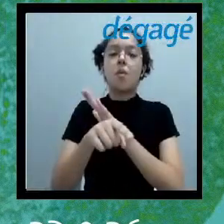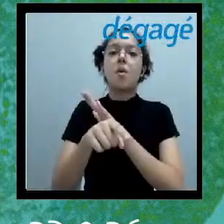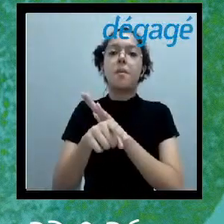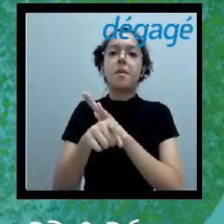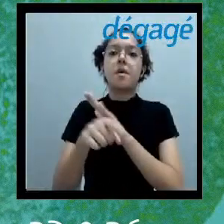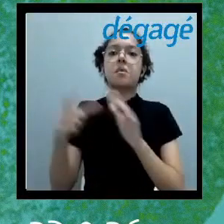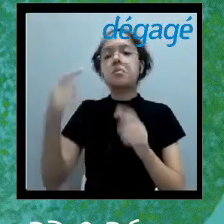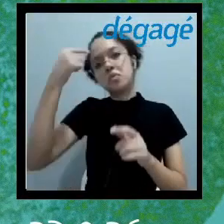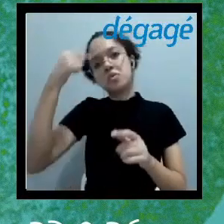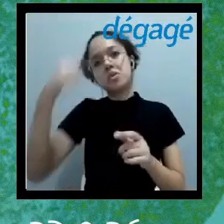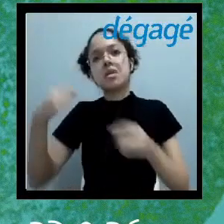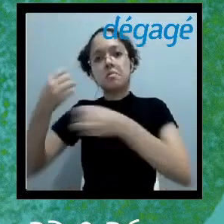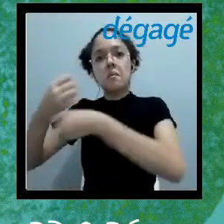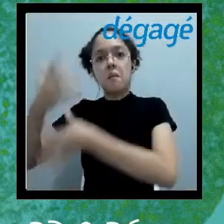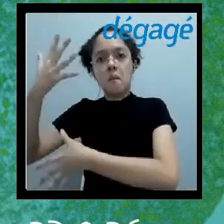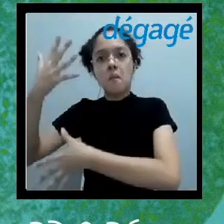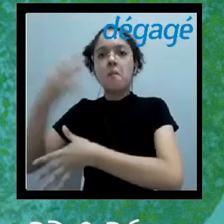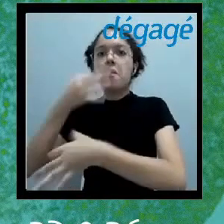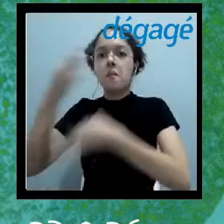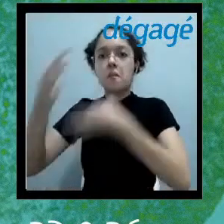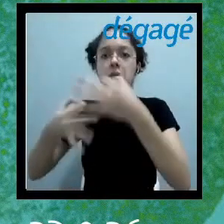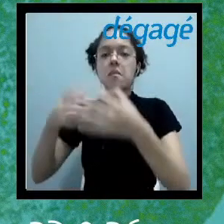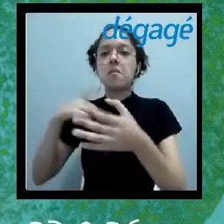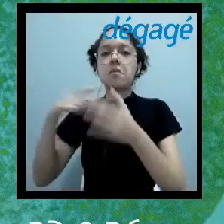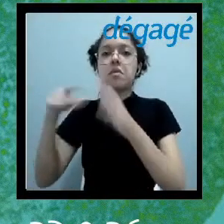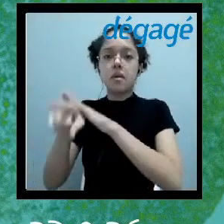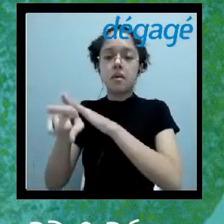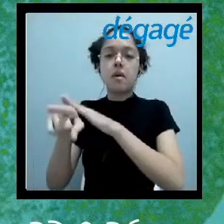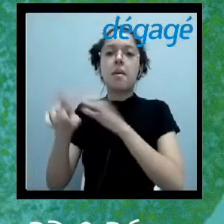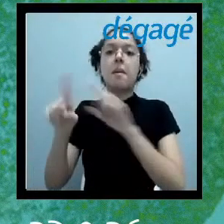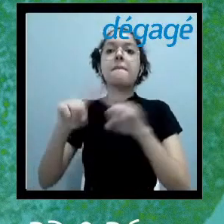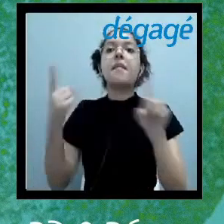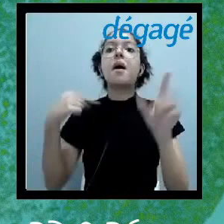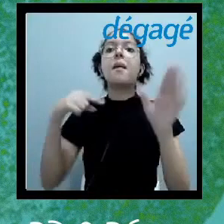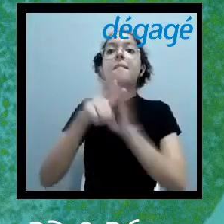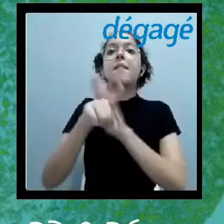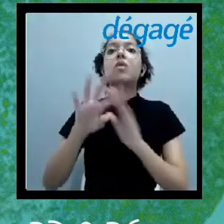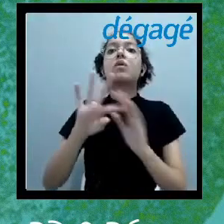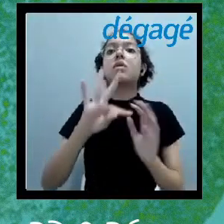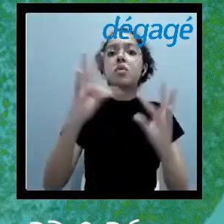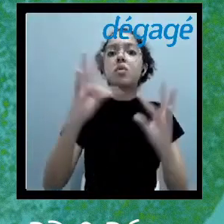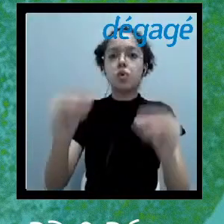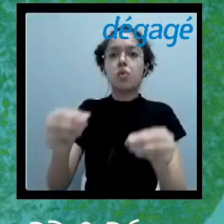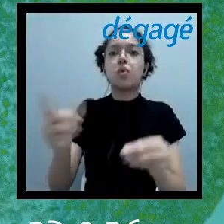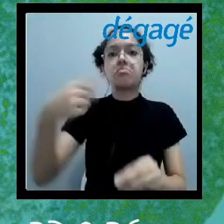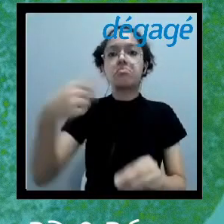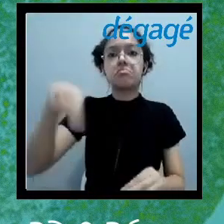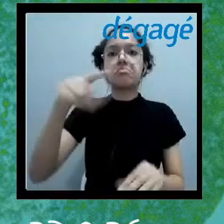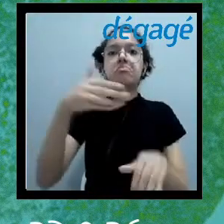aí, já eu posso falar, mas para vocês todos também, todos,